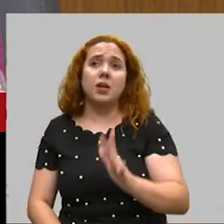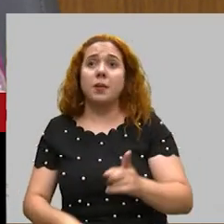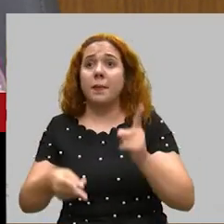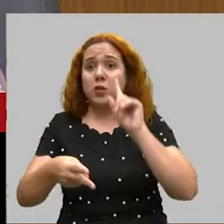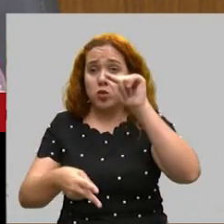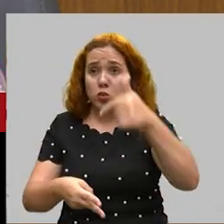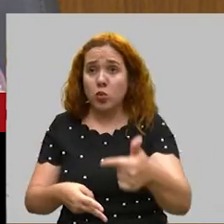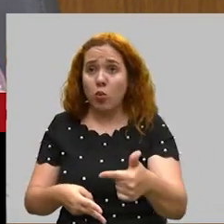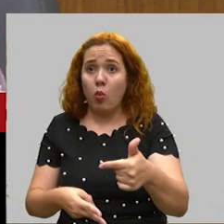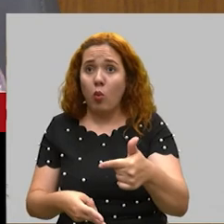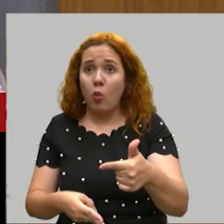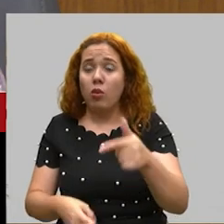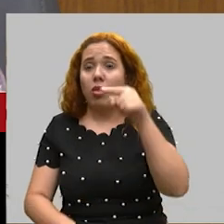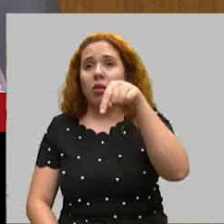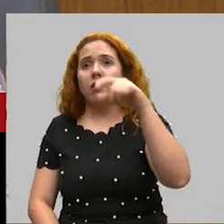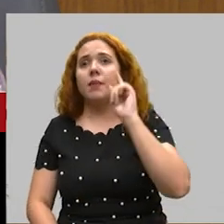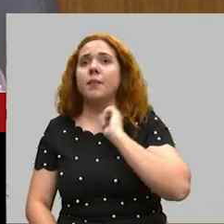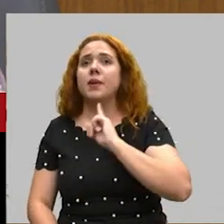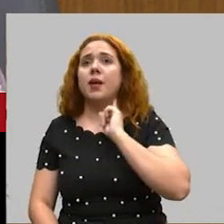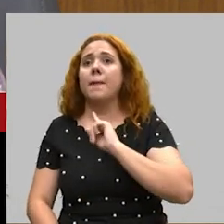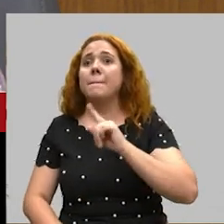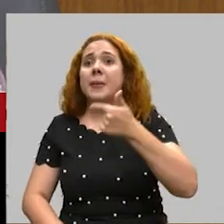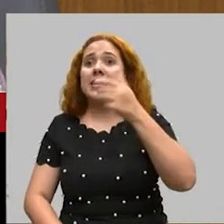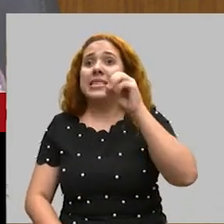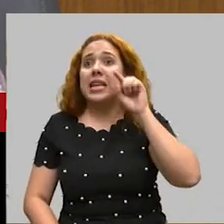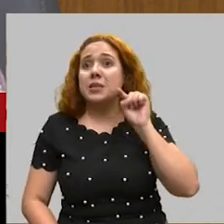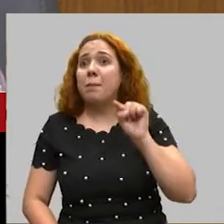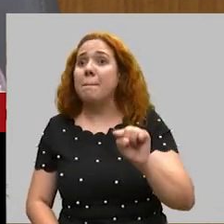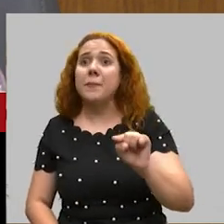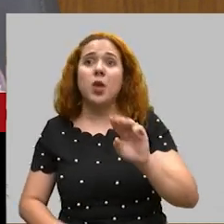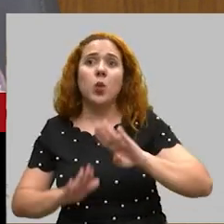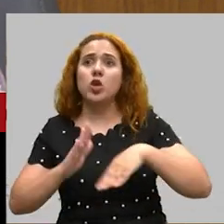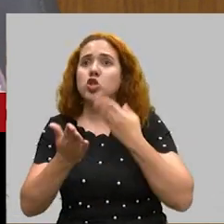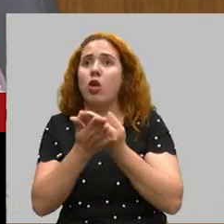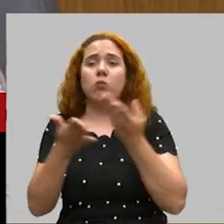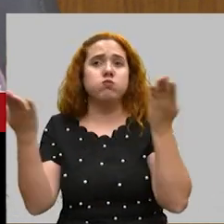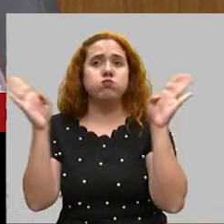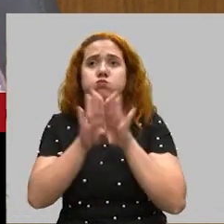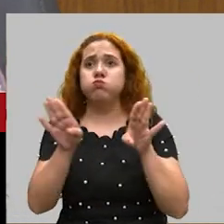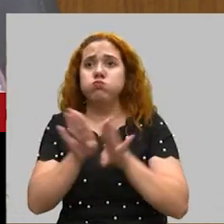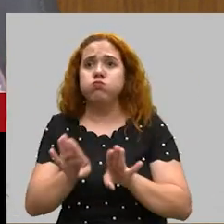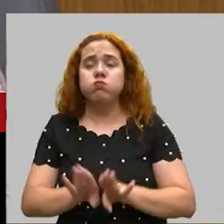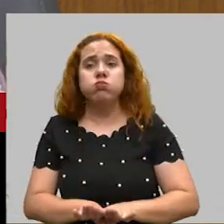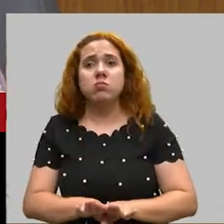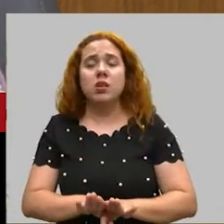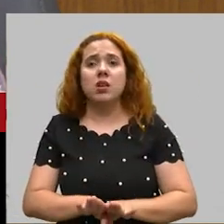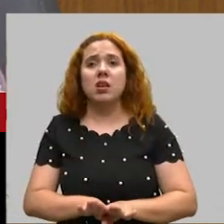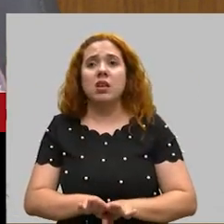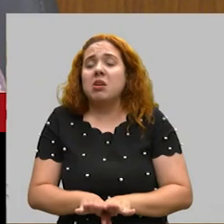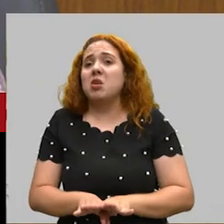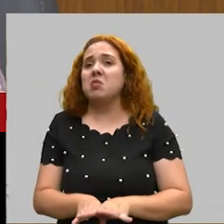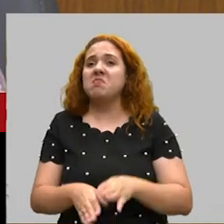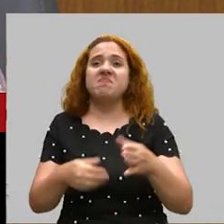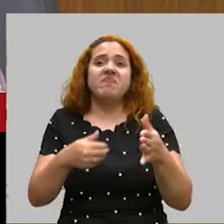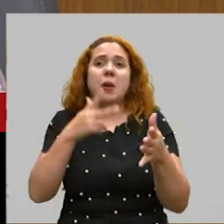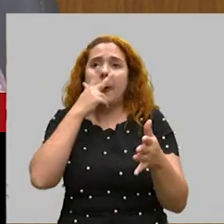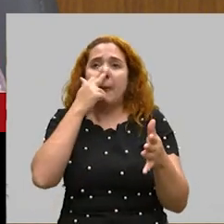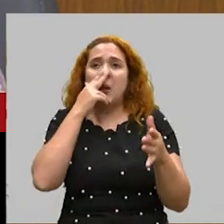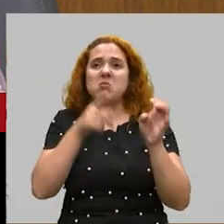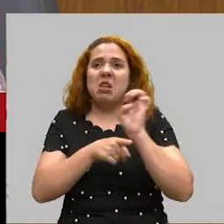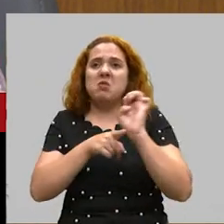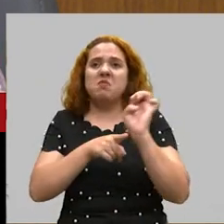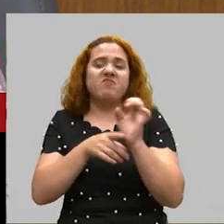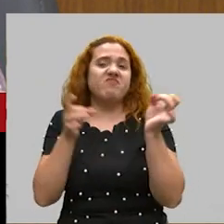Gerais Fechou mais de 10.000 escolas nos últimos anos e o Estado está lavando as mãos com as